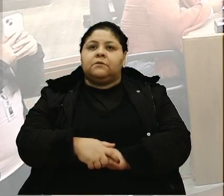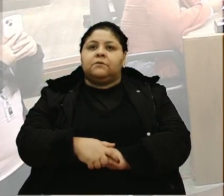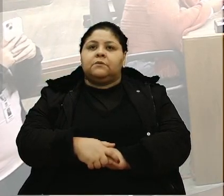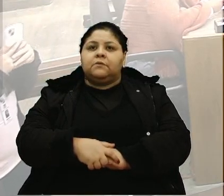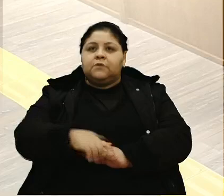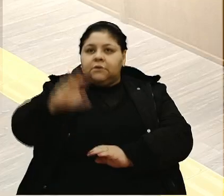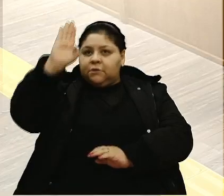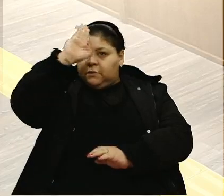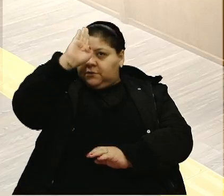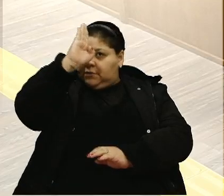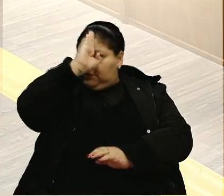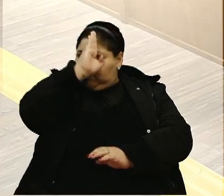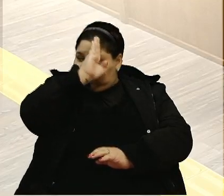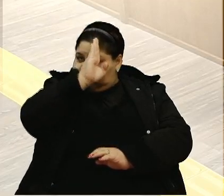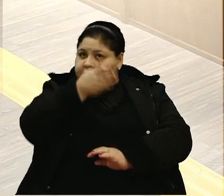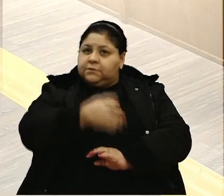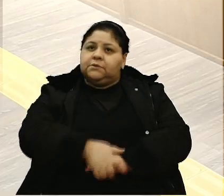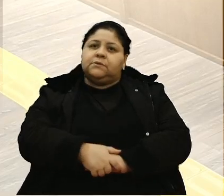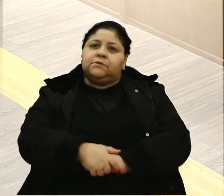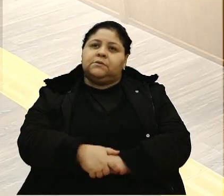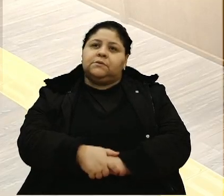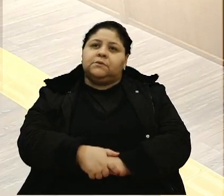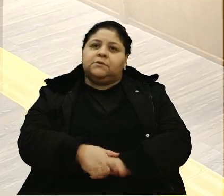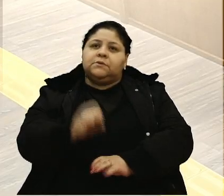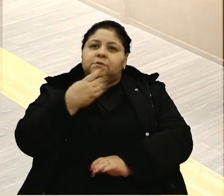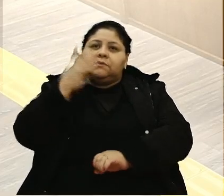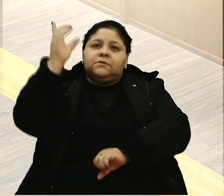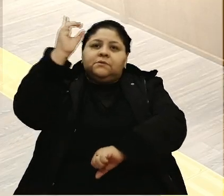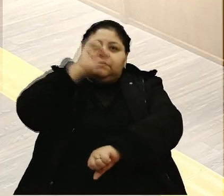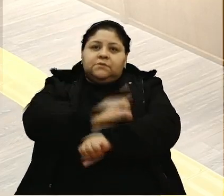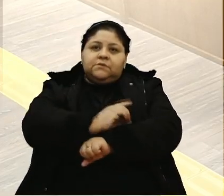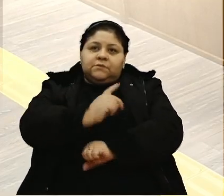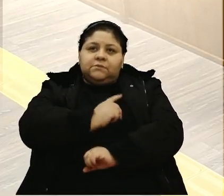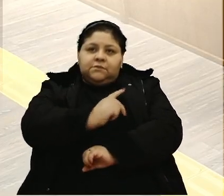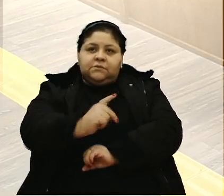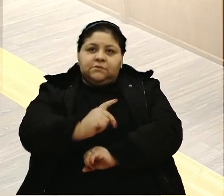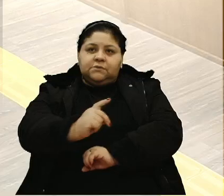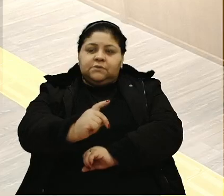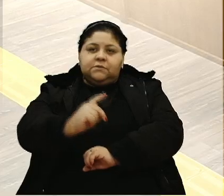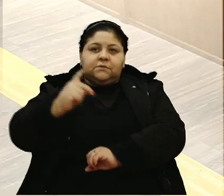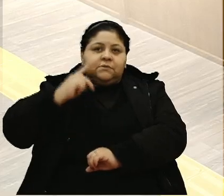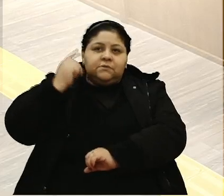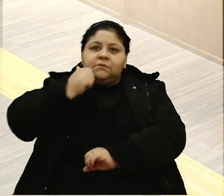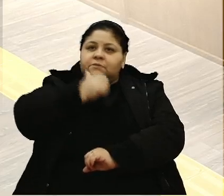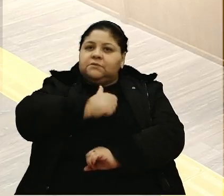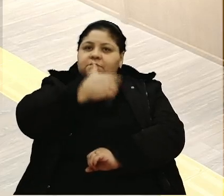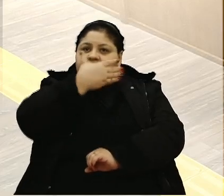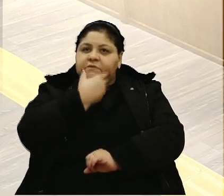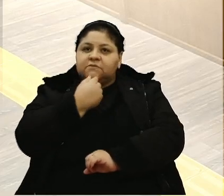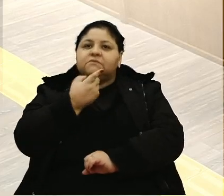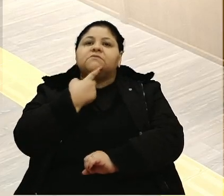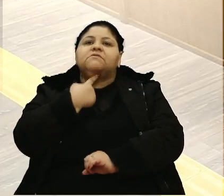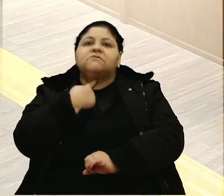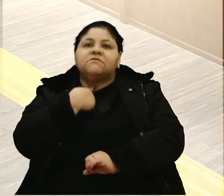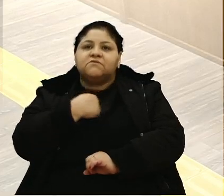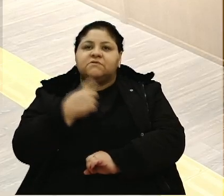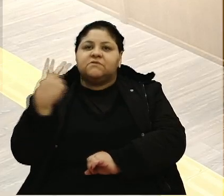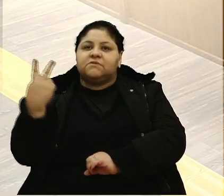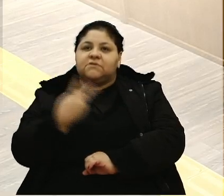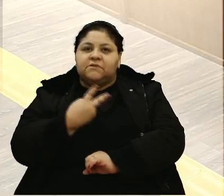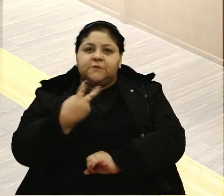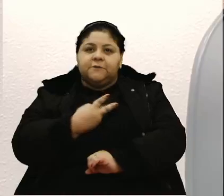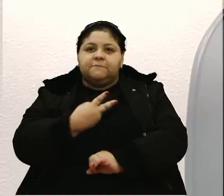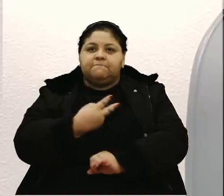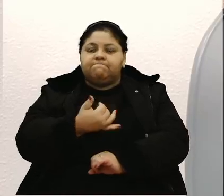então, perdão. Bom dia, senhora presidente, senhoras e senhores vereadores. Gostaria de fazer 2 votos de